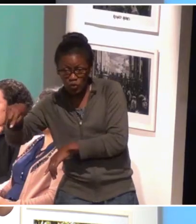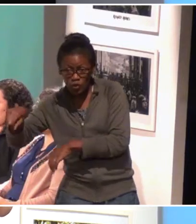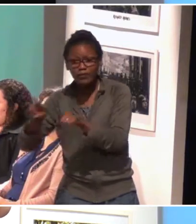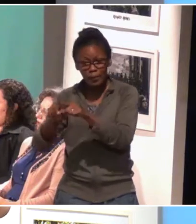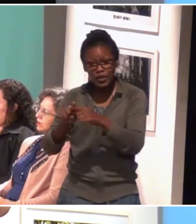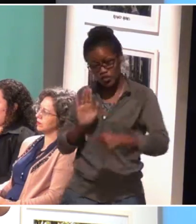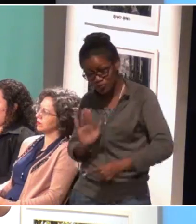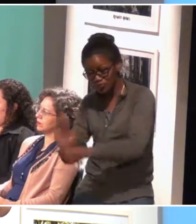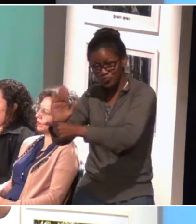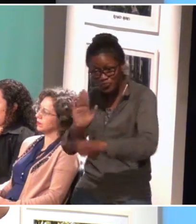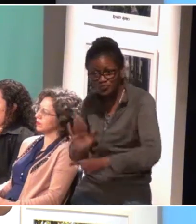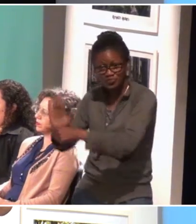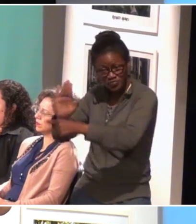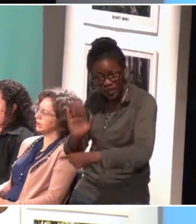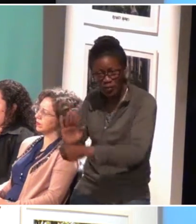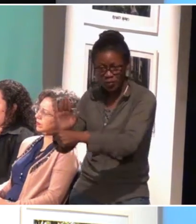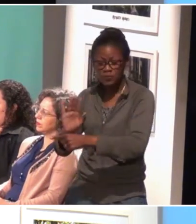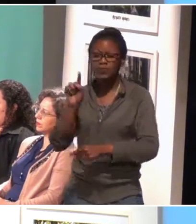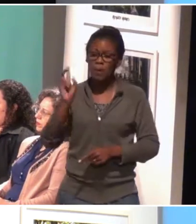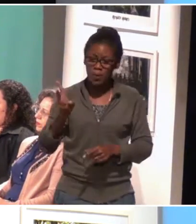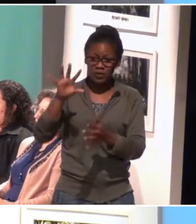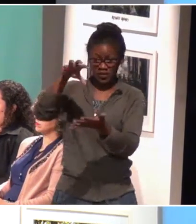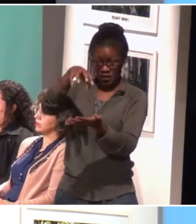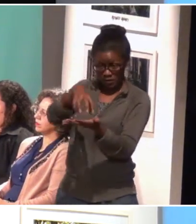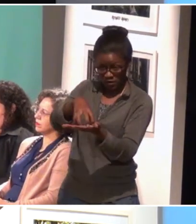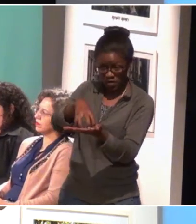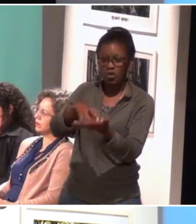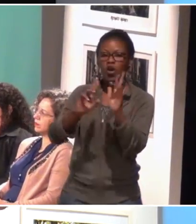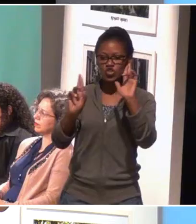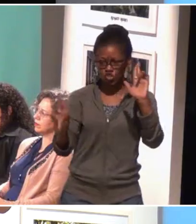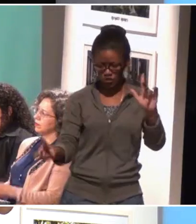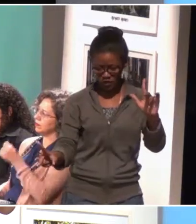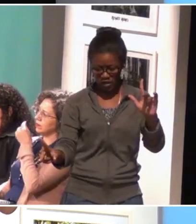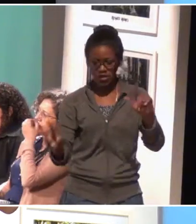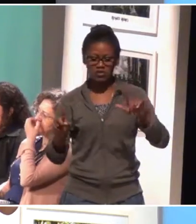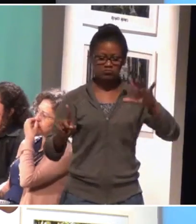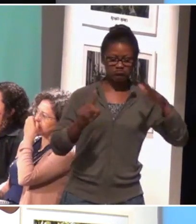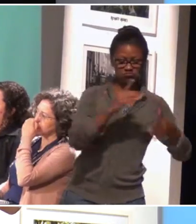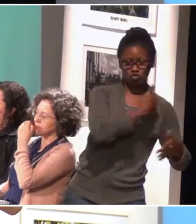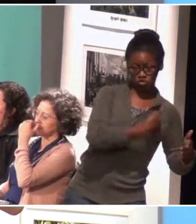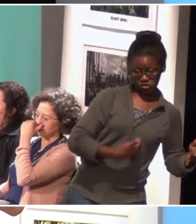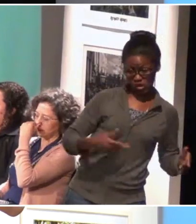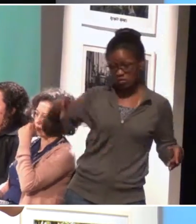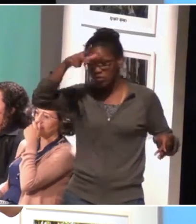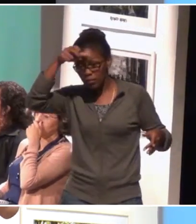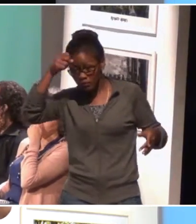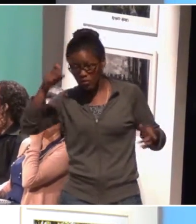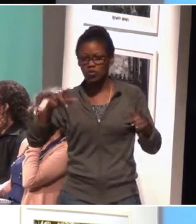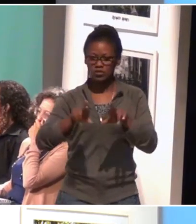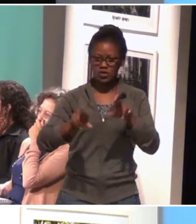responsabilidade. Então, na capital, tem esse diferencial do CAIS estadual e do CAIS municipal com esse público.